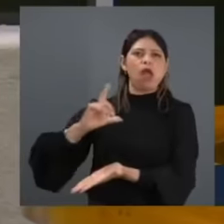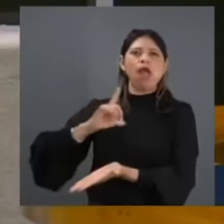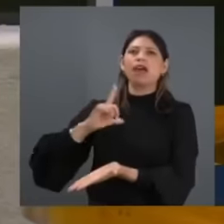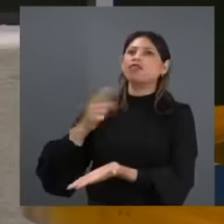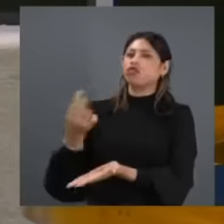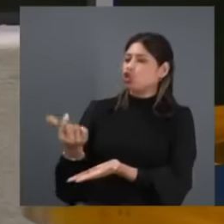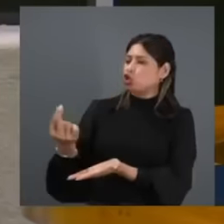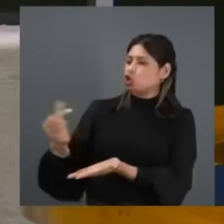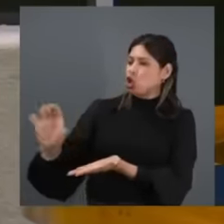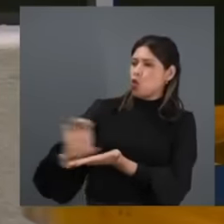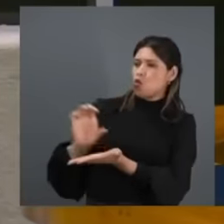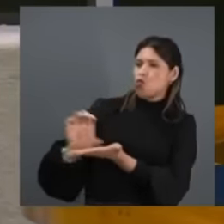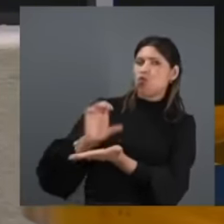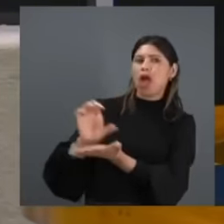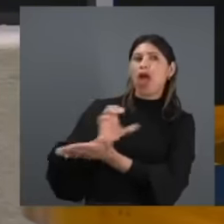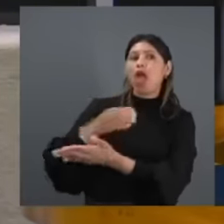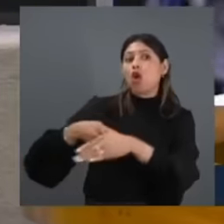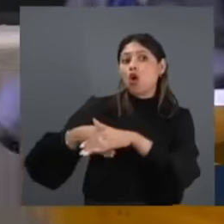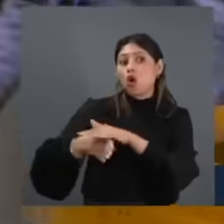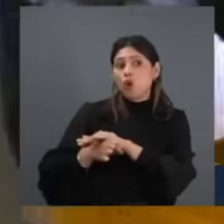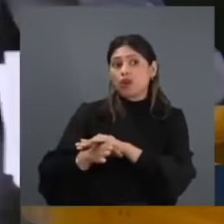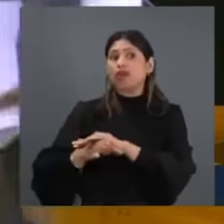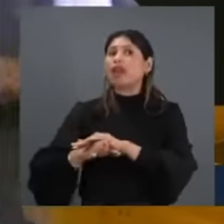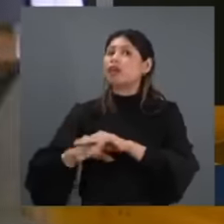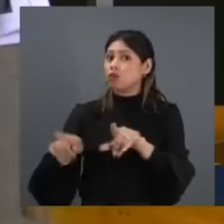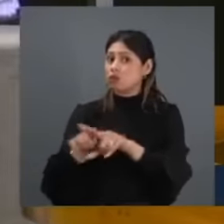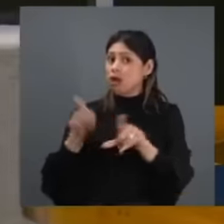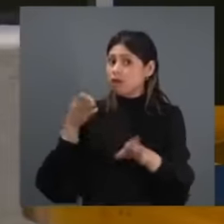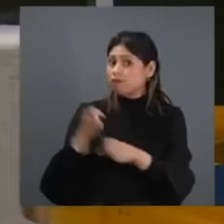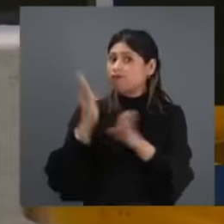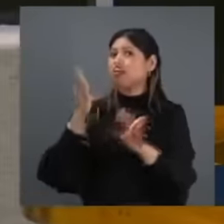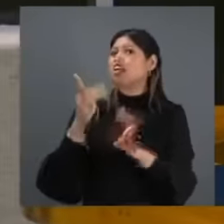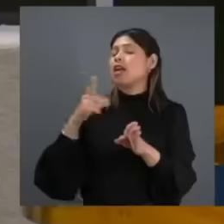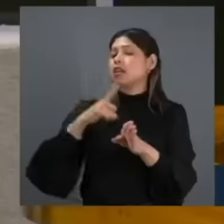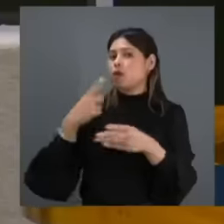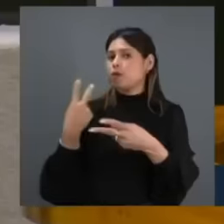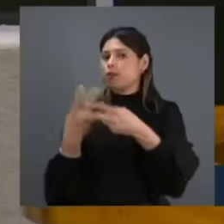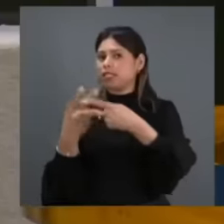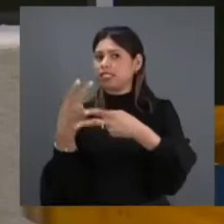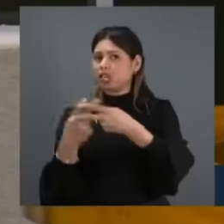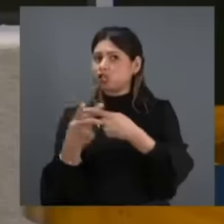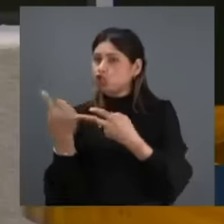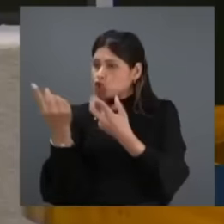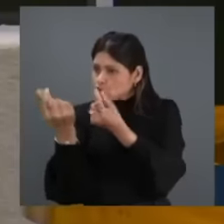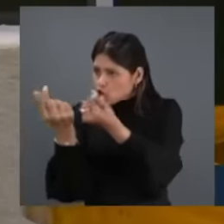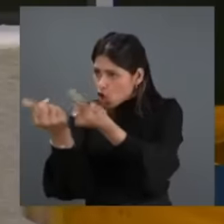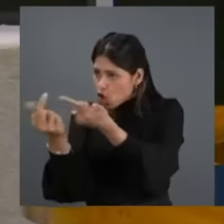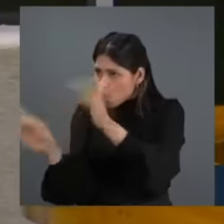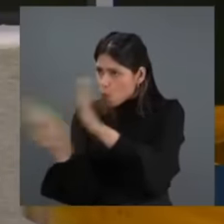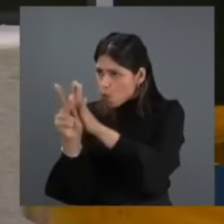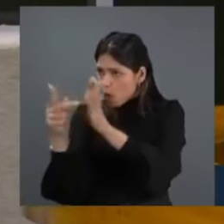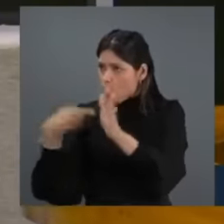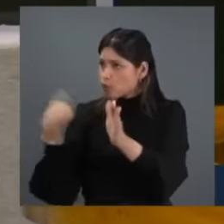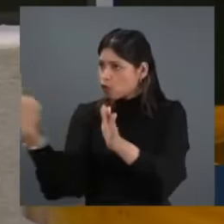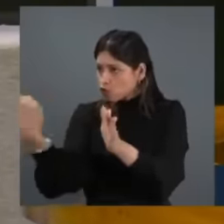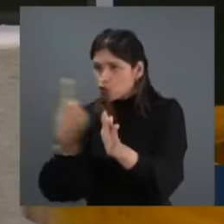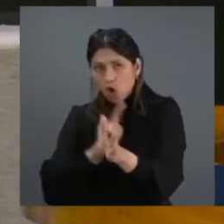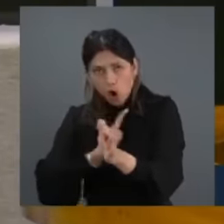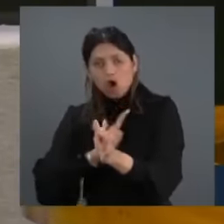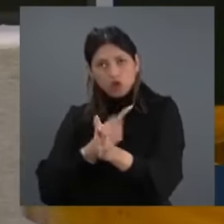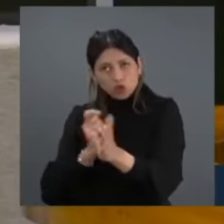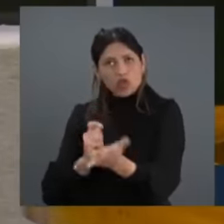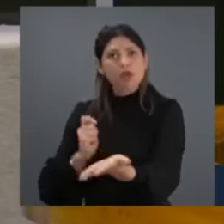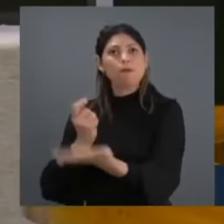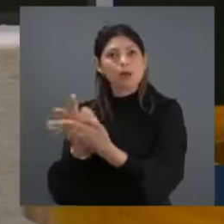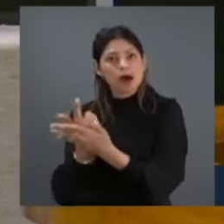de reais em contratos de presídios federais foram firmados com nosso dinheiro, dinheiro do pagador de impostos, para empresas